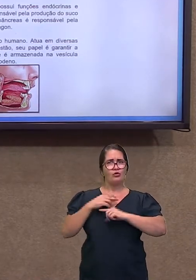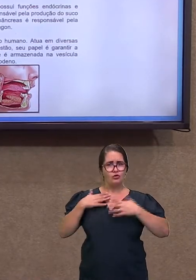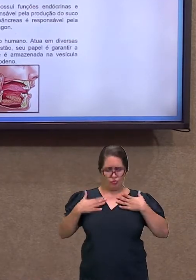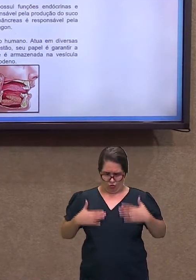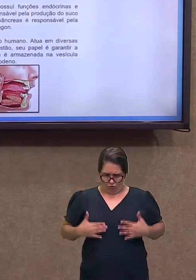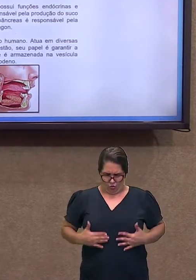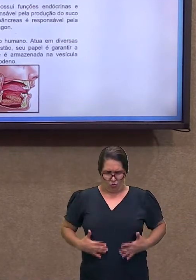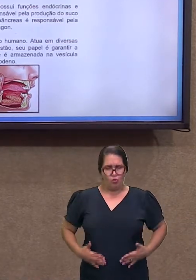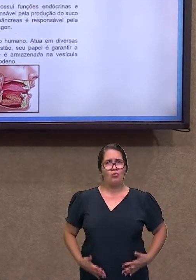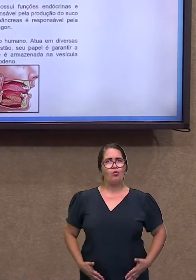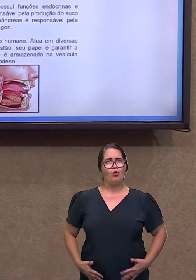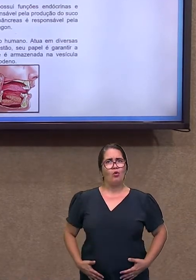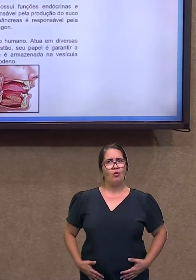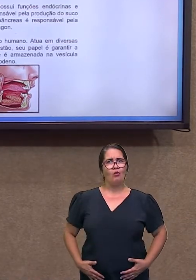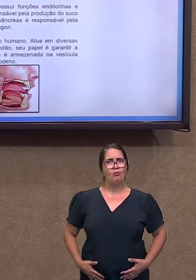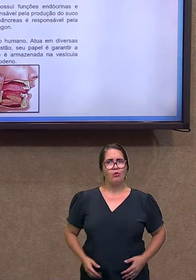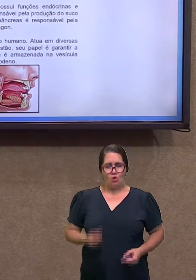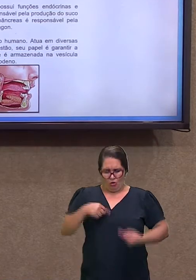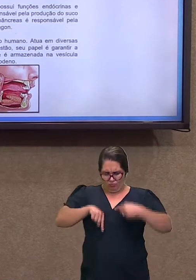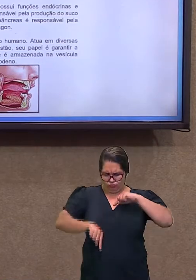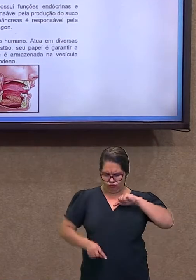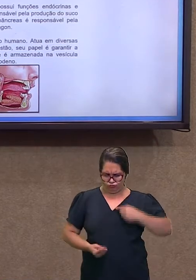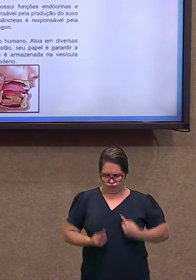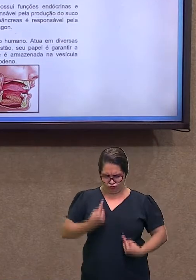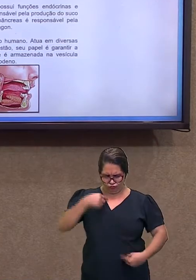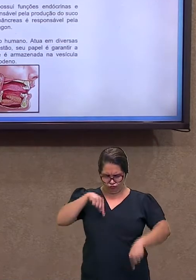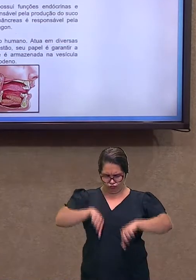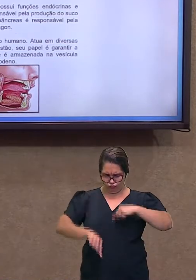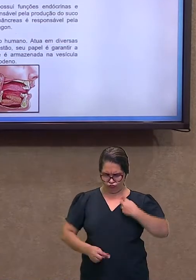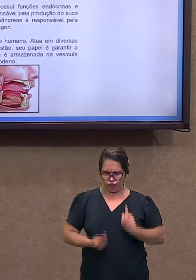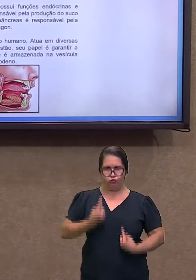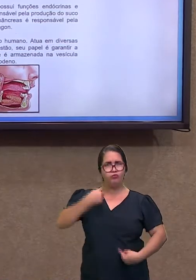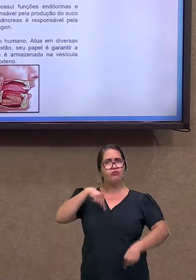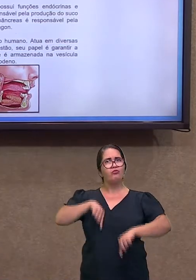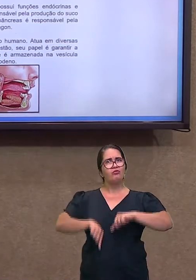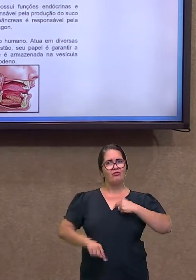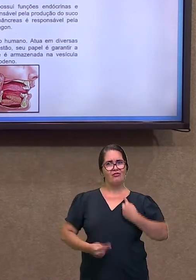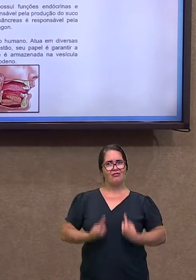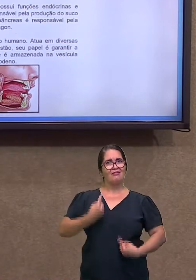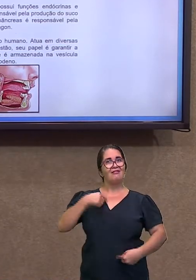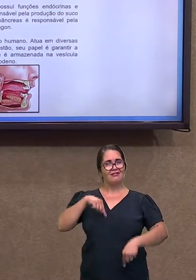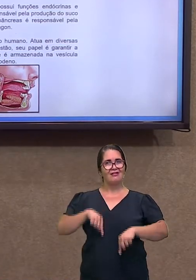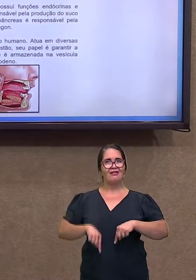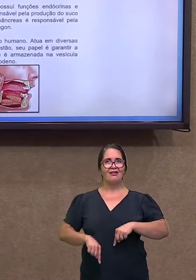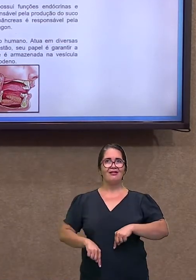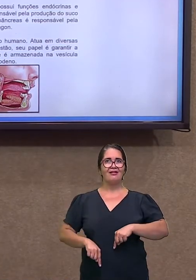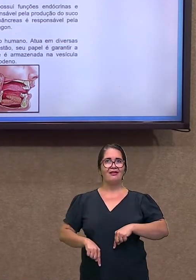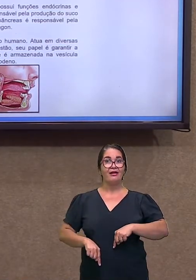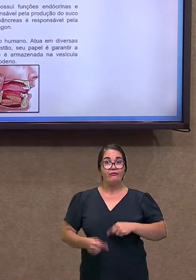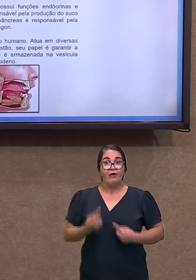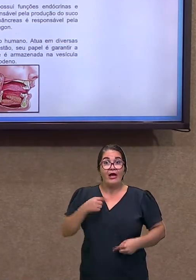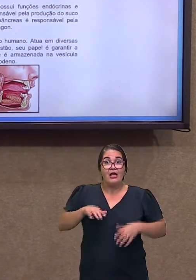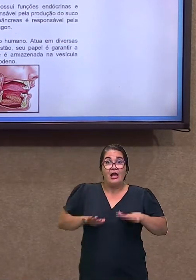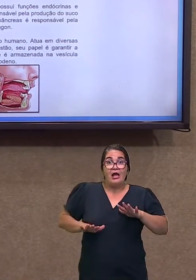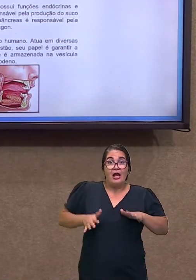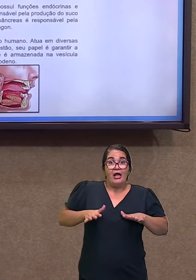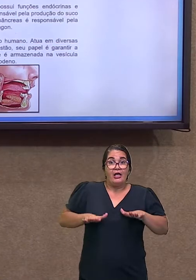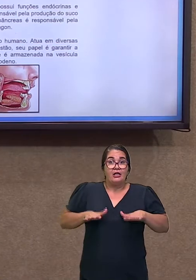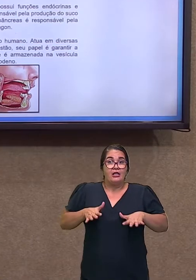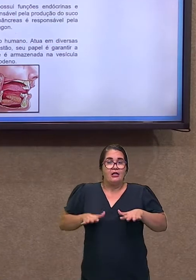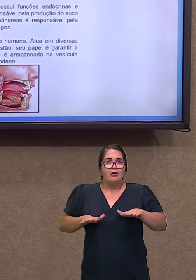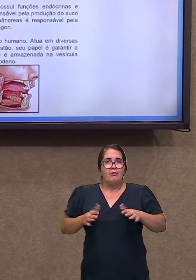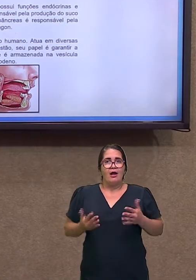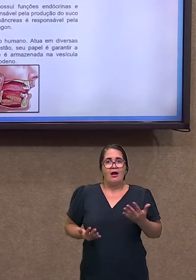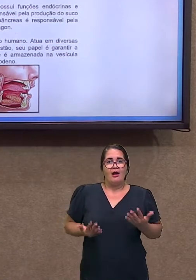ela também vai trabalhar o equilíbrio do nível de açúcar no seu sangue. Então, quando a pessoa fala assim, fulano tem